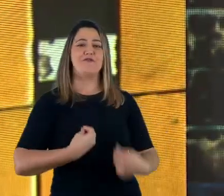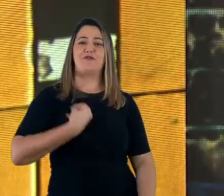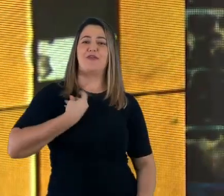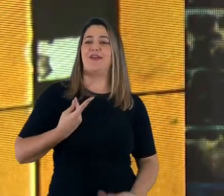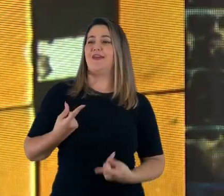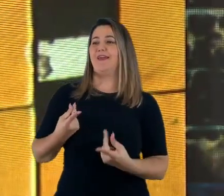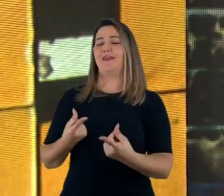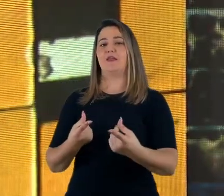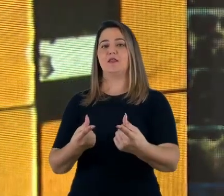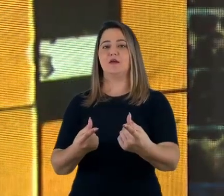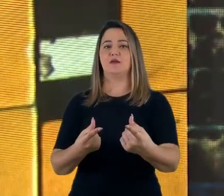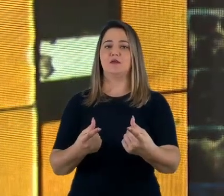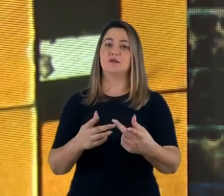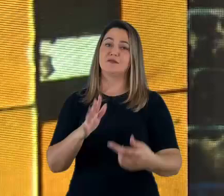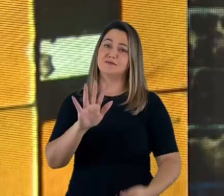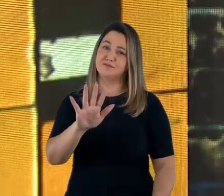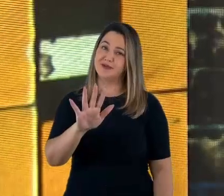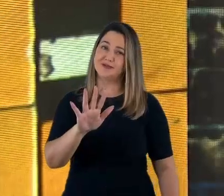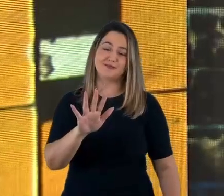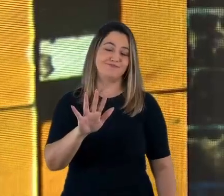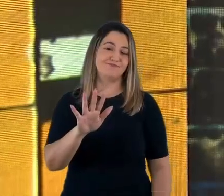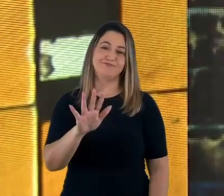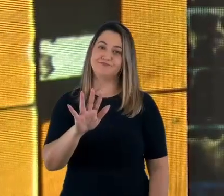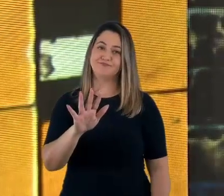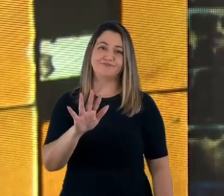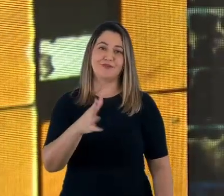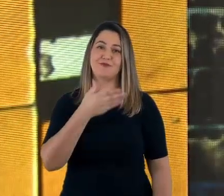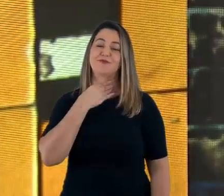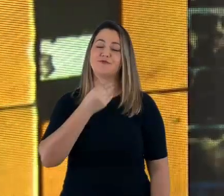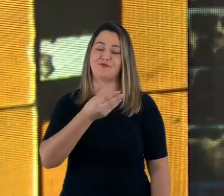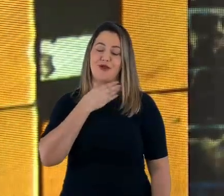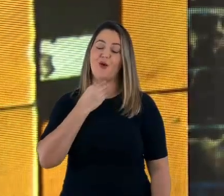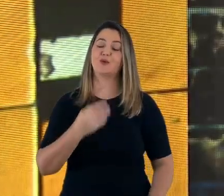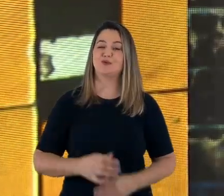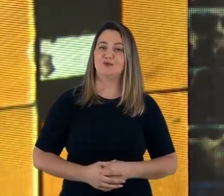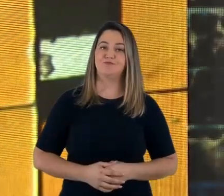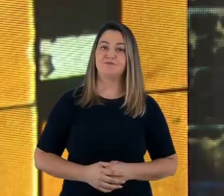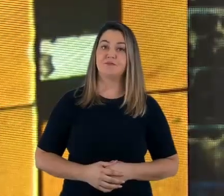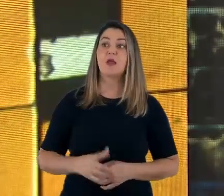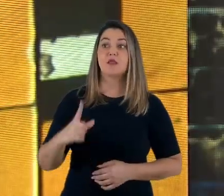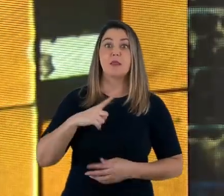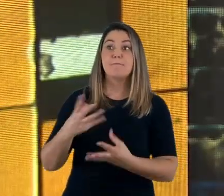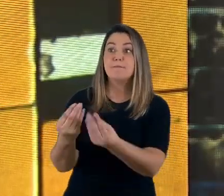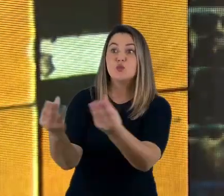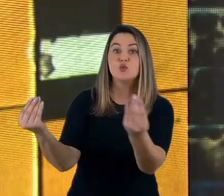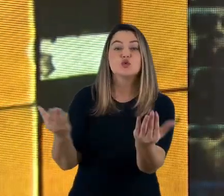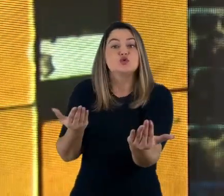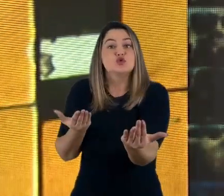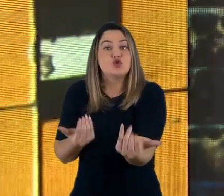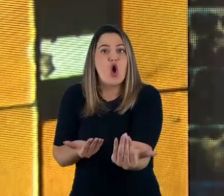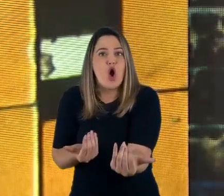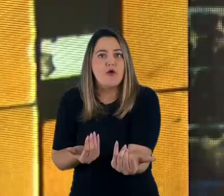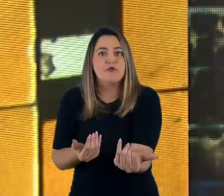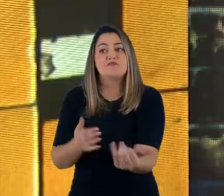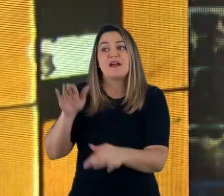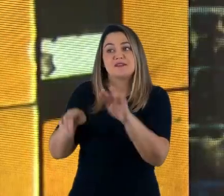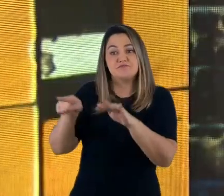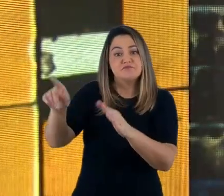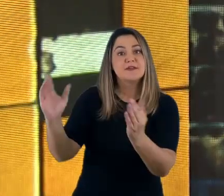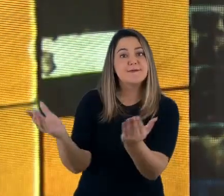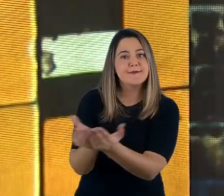sempre, mas doce ilusão. E muitos jovens, às vezes até cristãos, acabam caindo numa vida